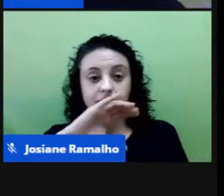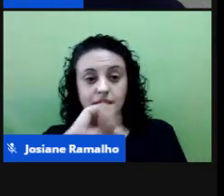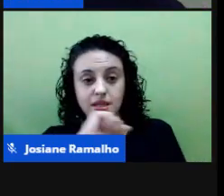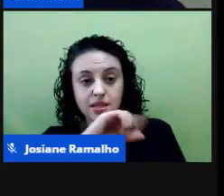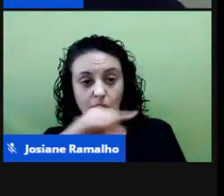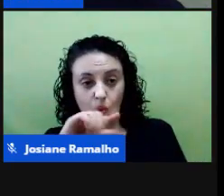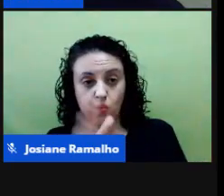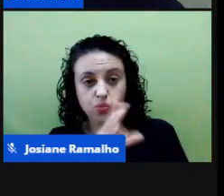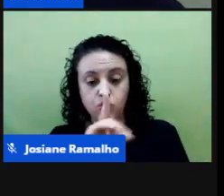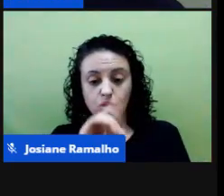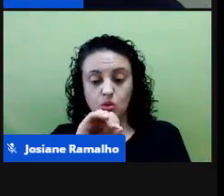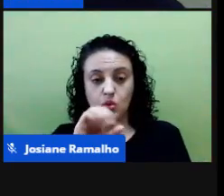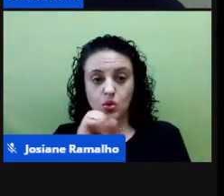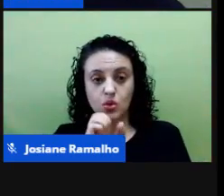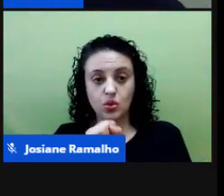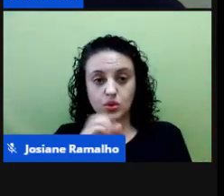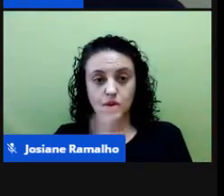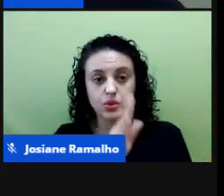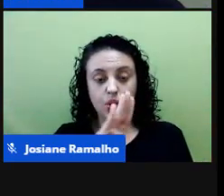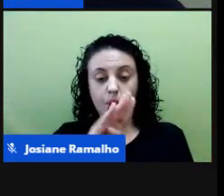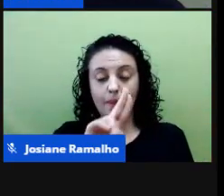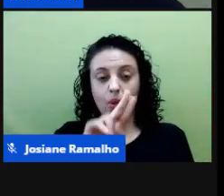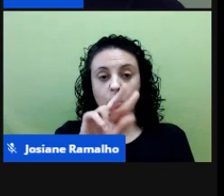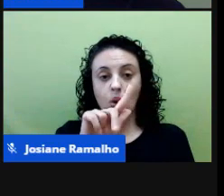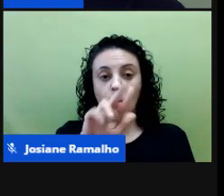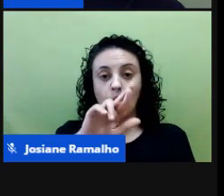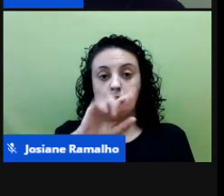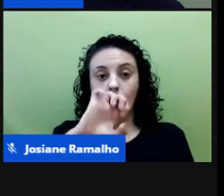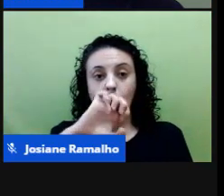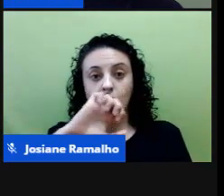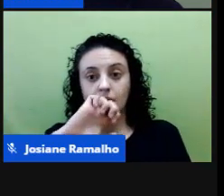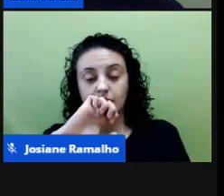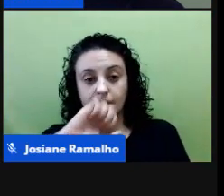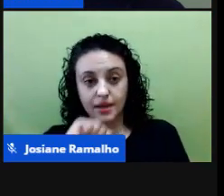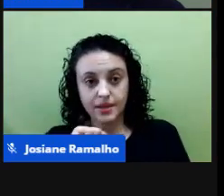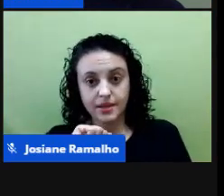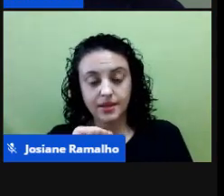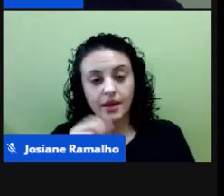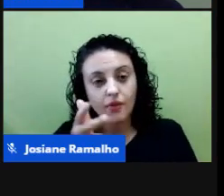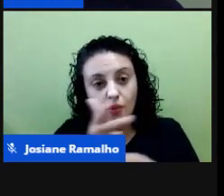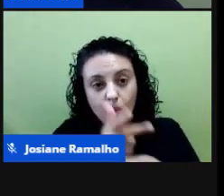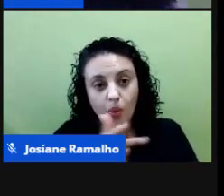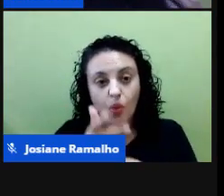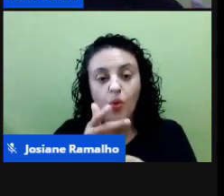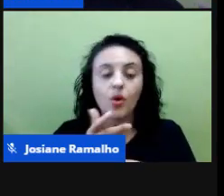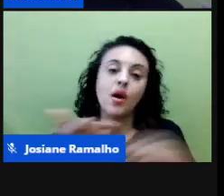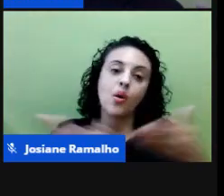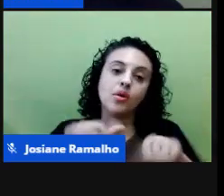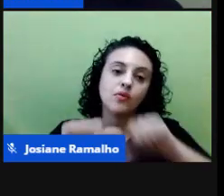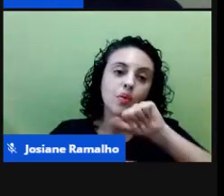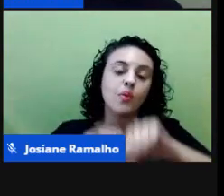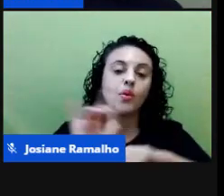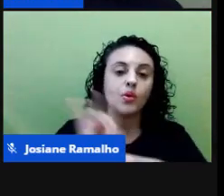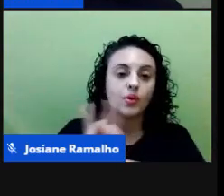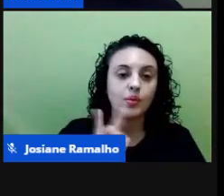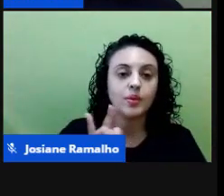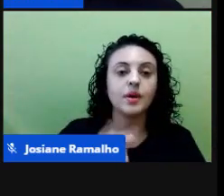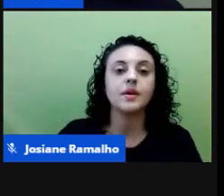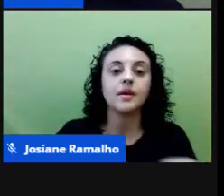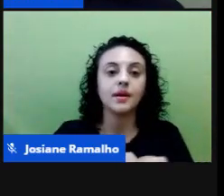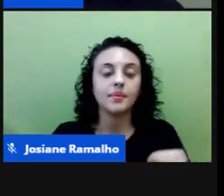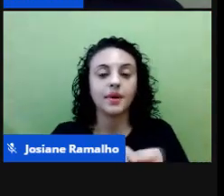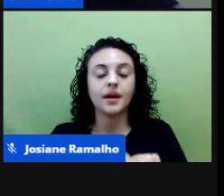parcerias com Otávio Guizo, ajudou a incentivar o, como que chama, Joel Pizzini, que é um